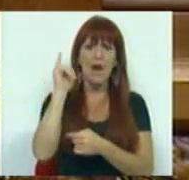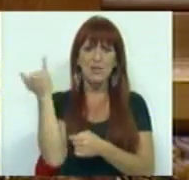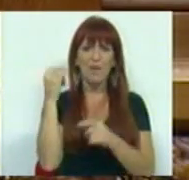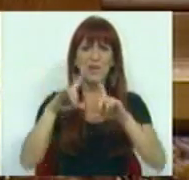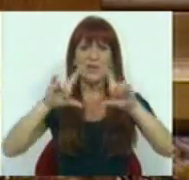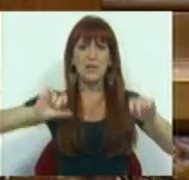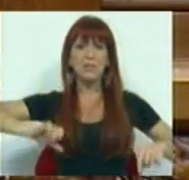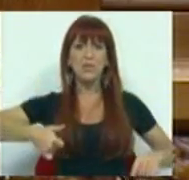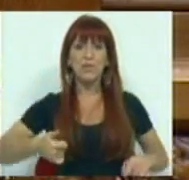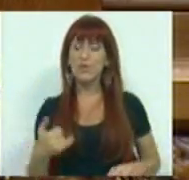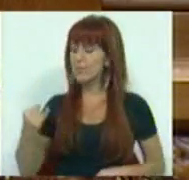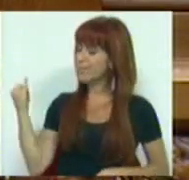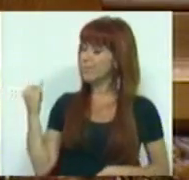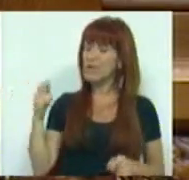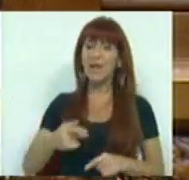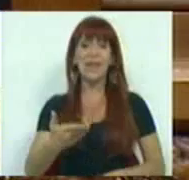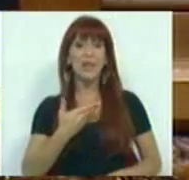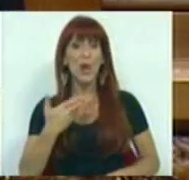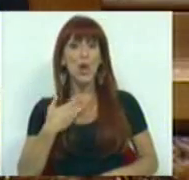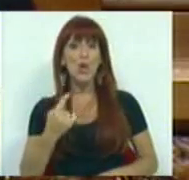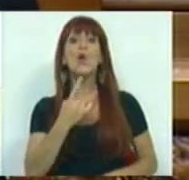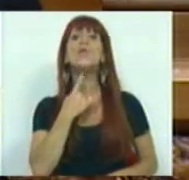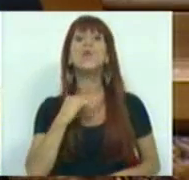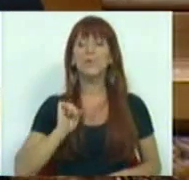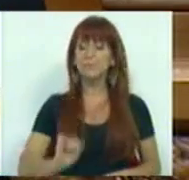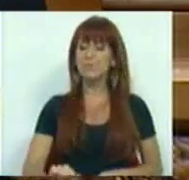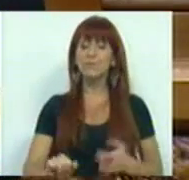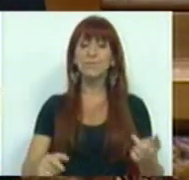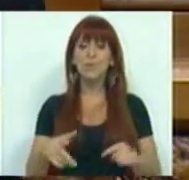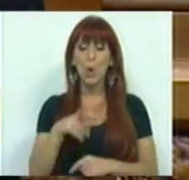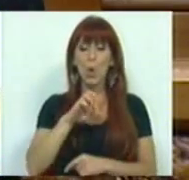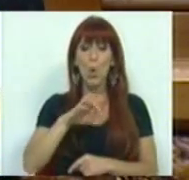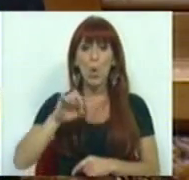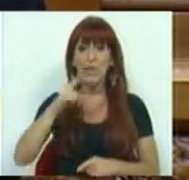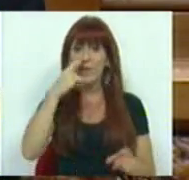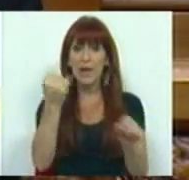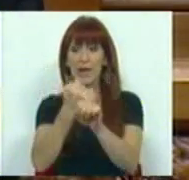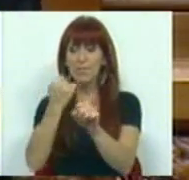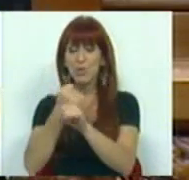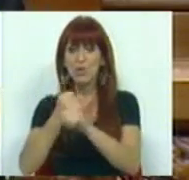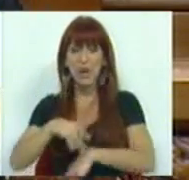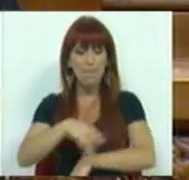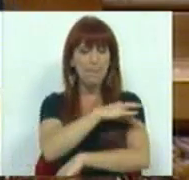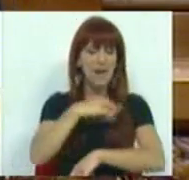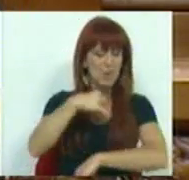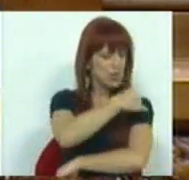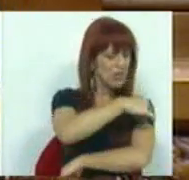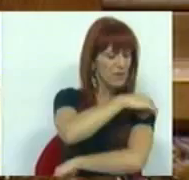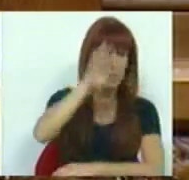falso recibo verde. No Instituto da Droga e da Toxicodependência, 80 trabalhadores, médicos,